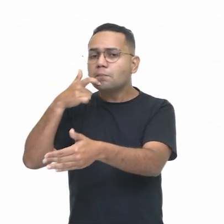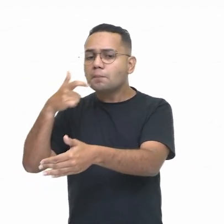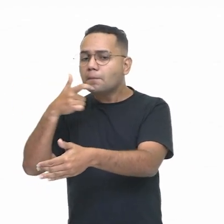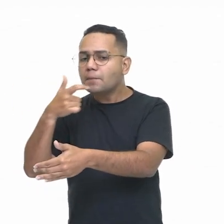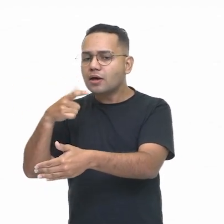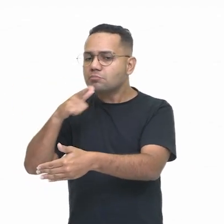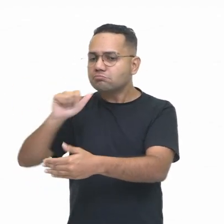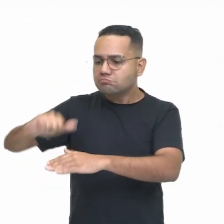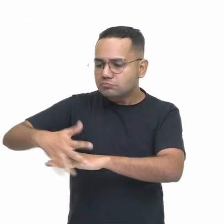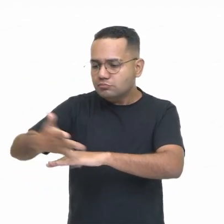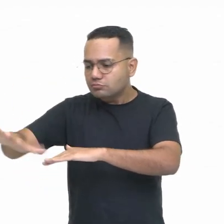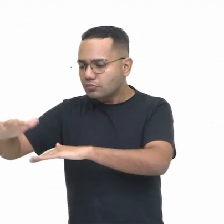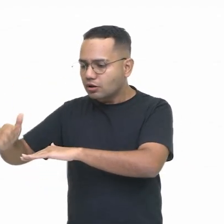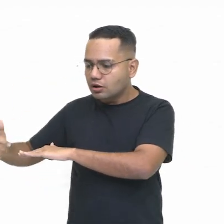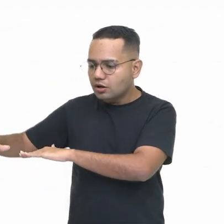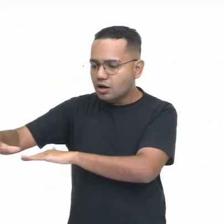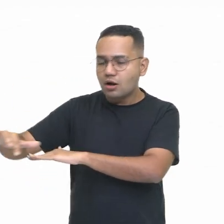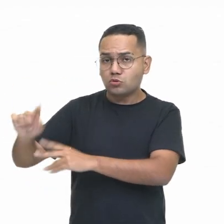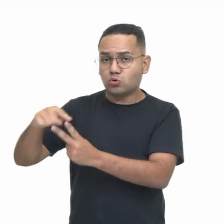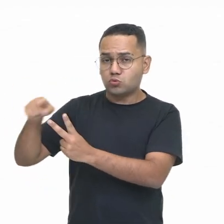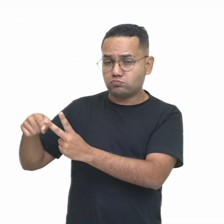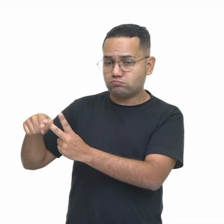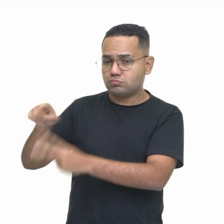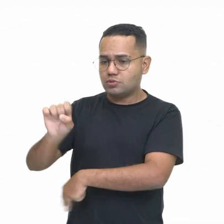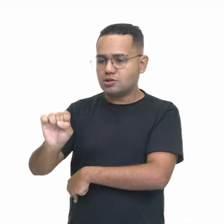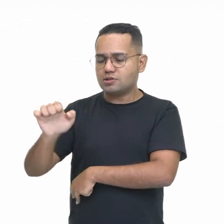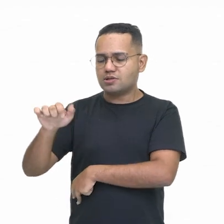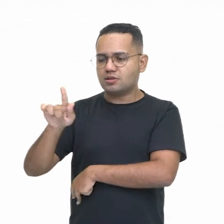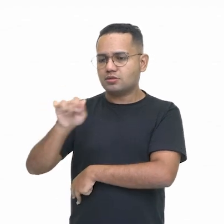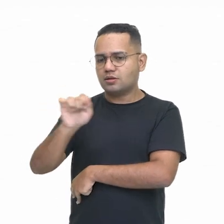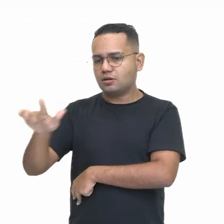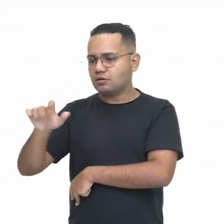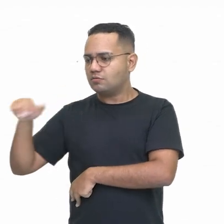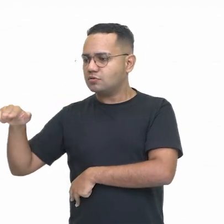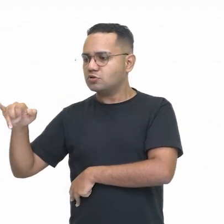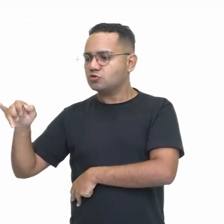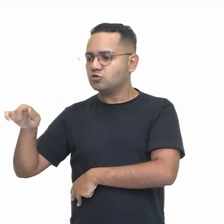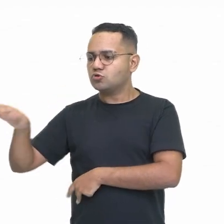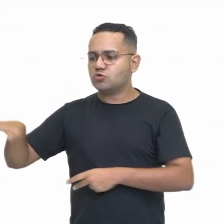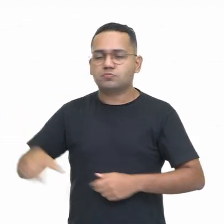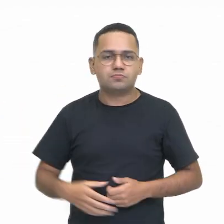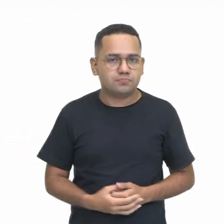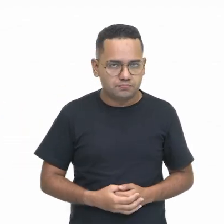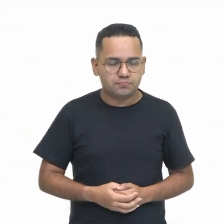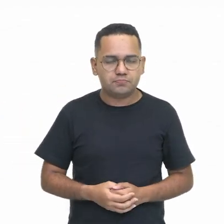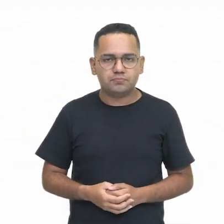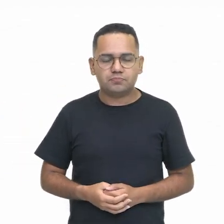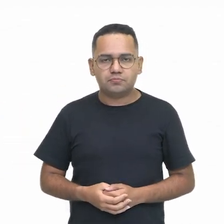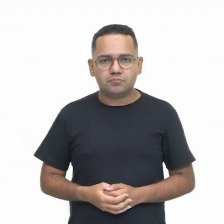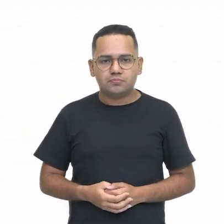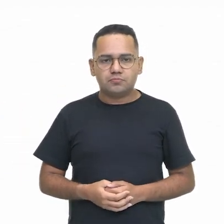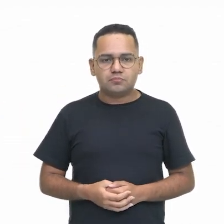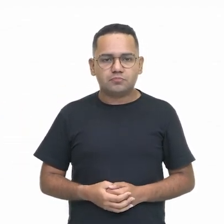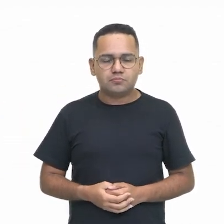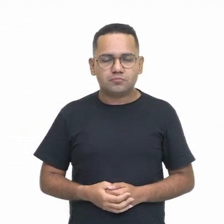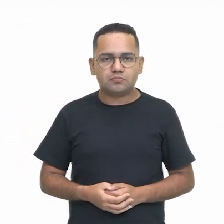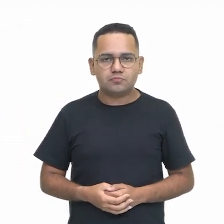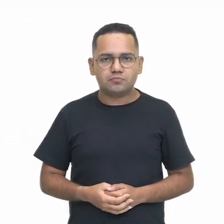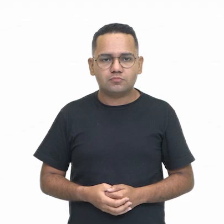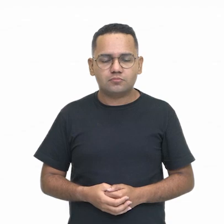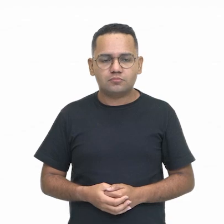região entre os rios Senegal e Níger, né? Então, olha só, um ponto importante para